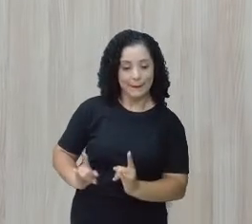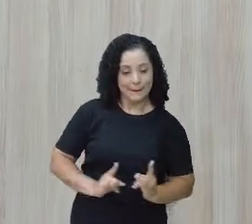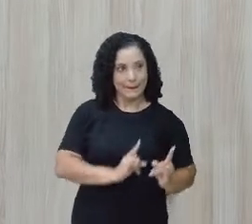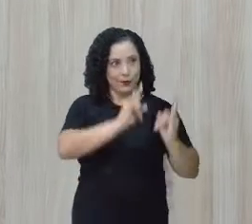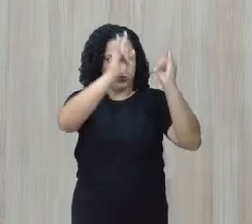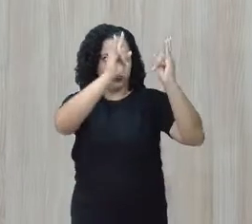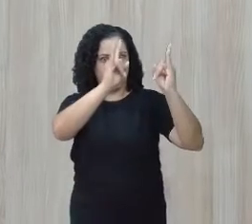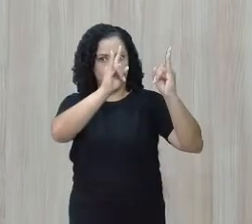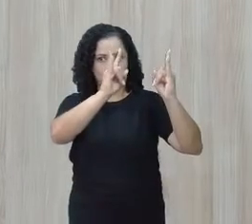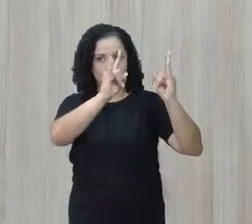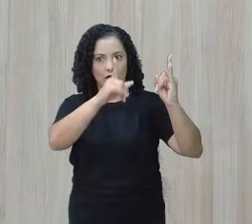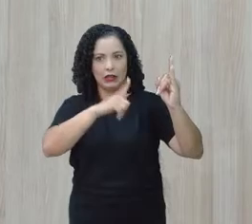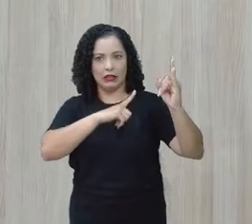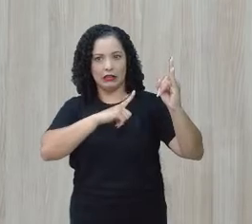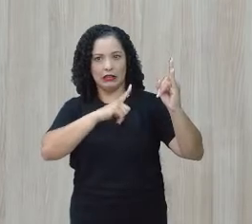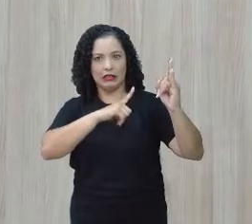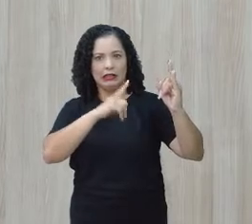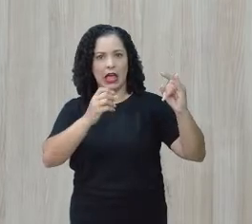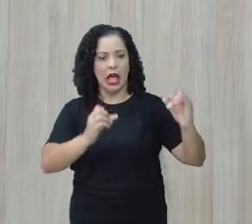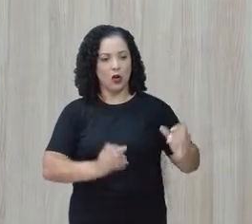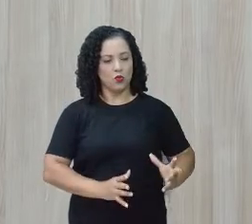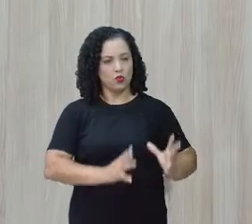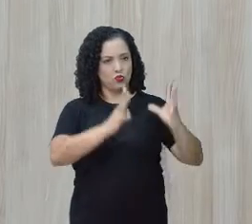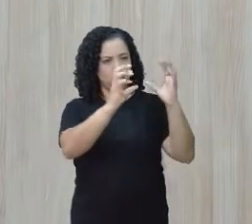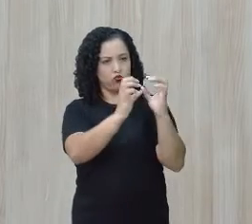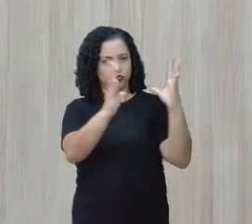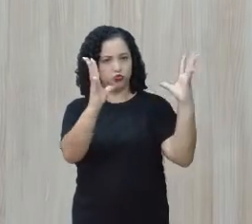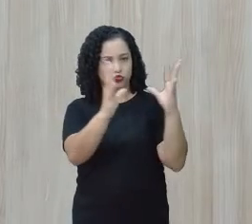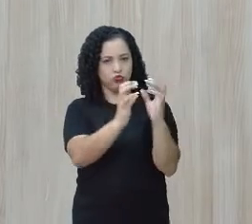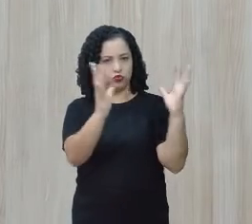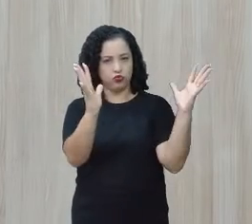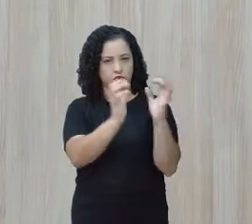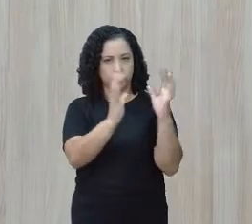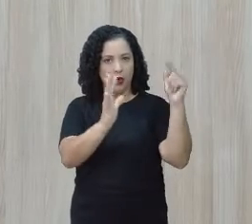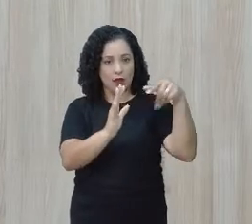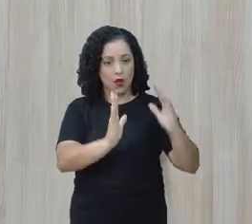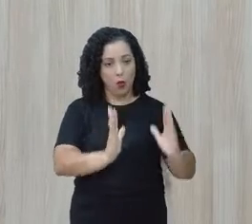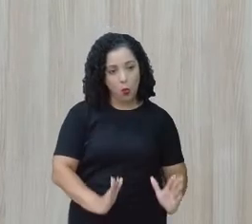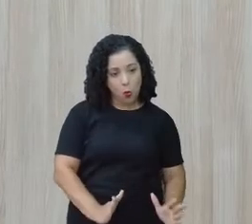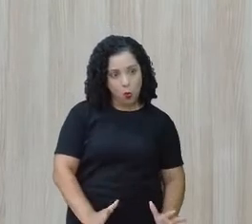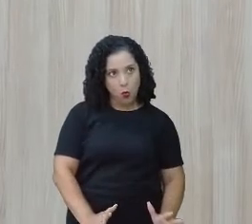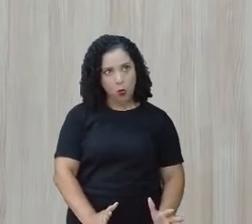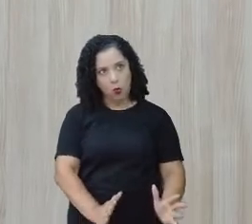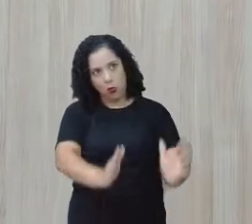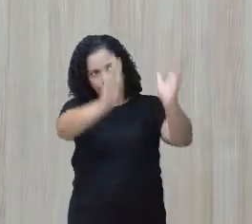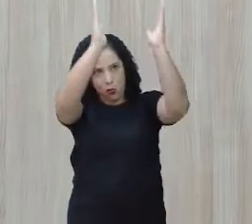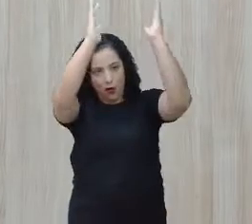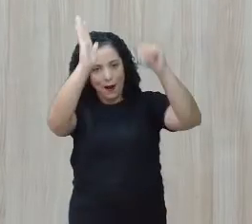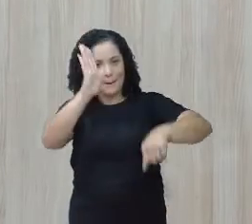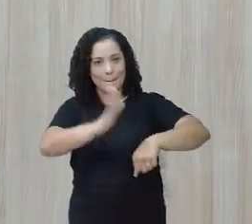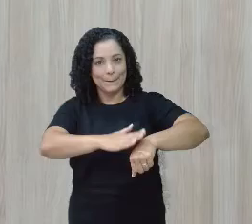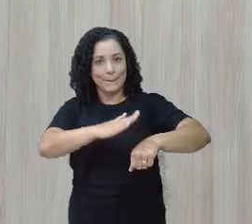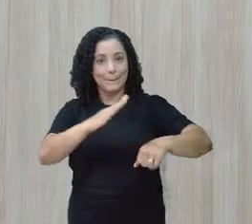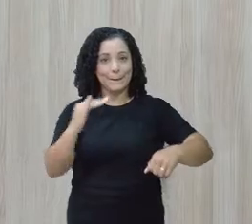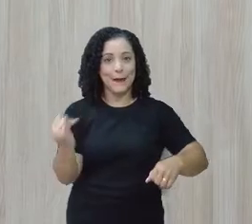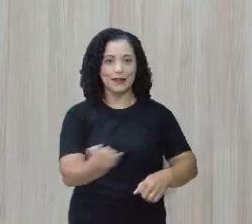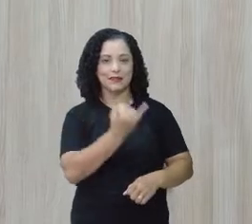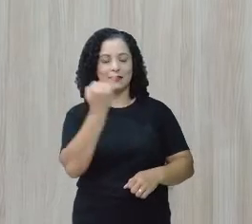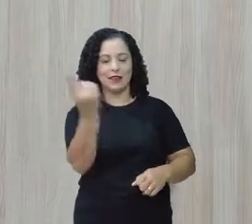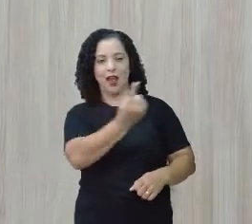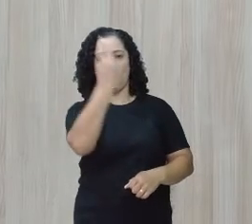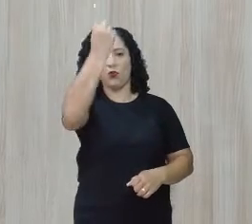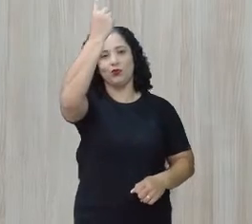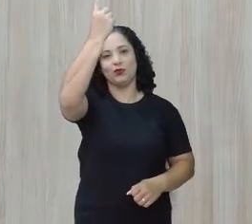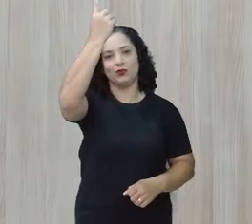e que está aí com um gifzinho, né, fechando e abrindo, ele é o mais alto. Em relação a quê? A esses outros que vocês estão